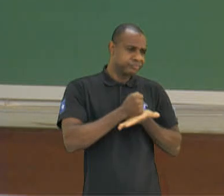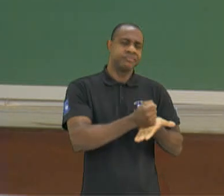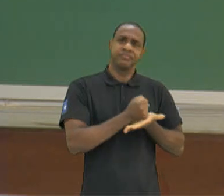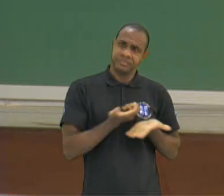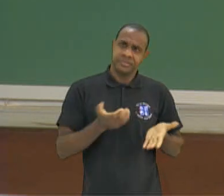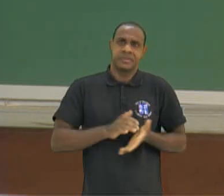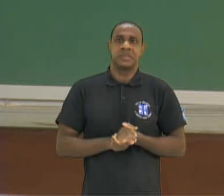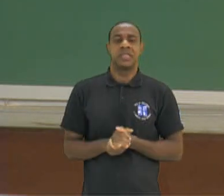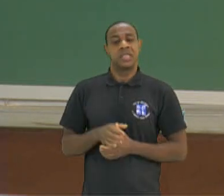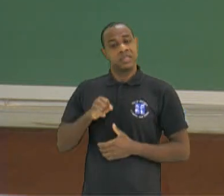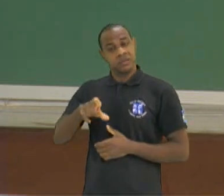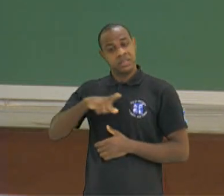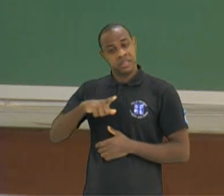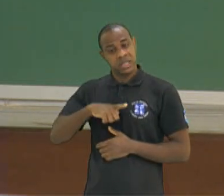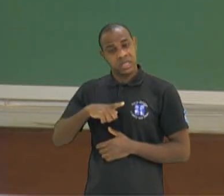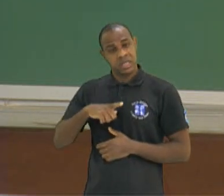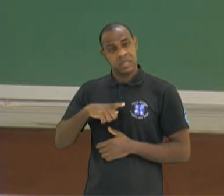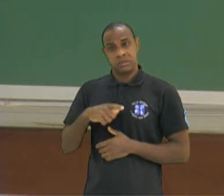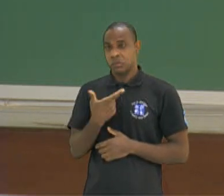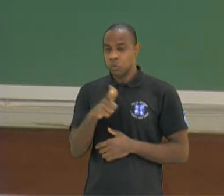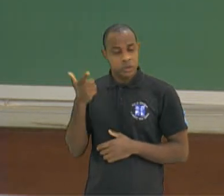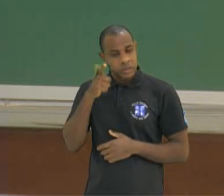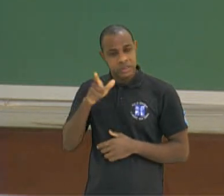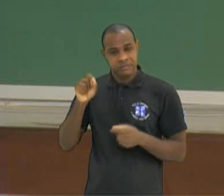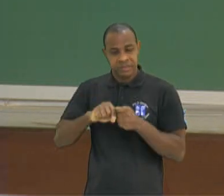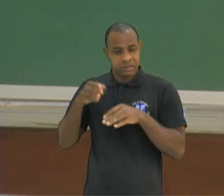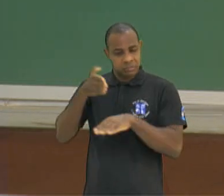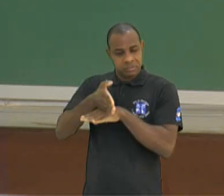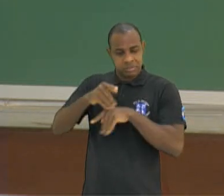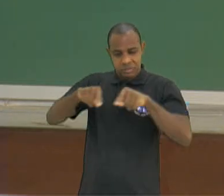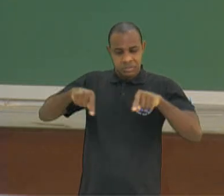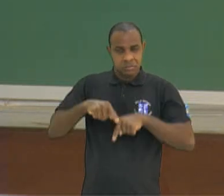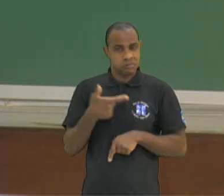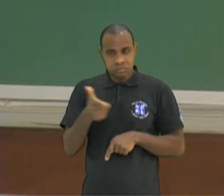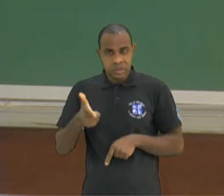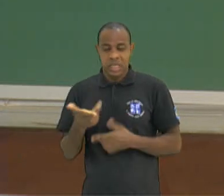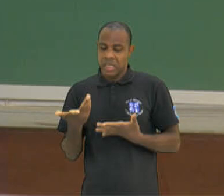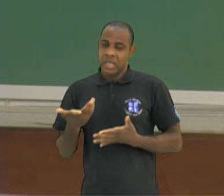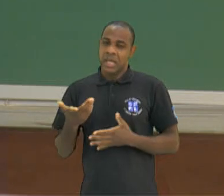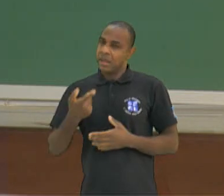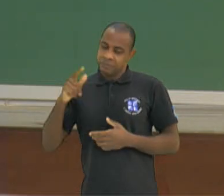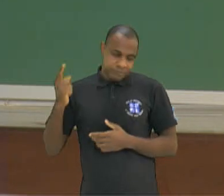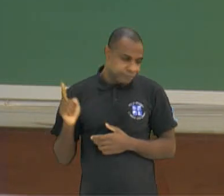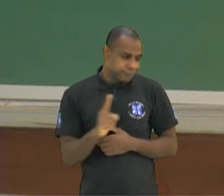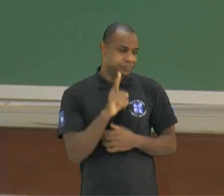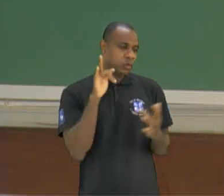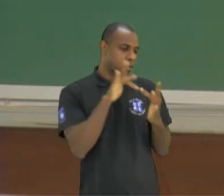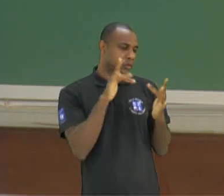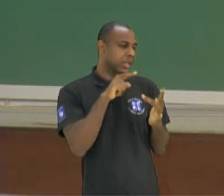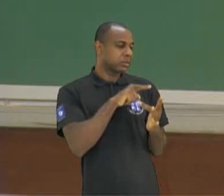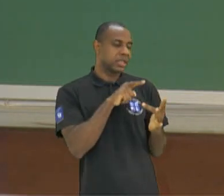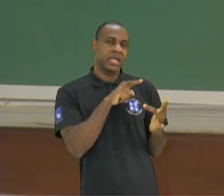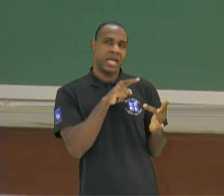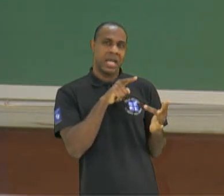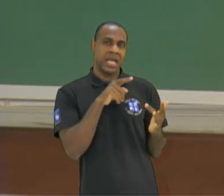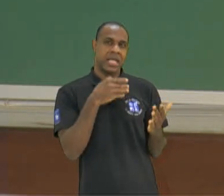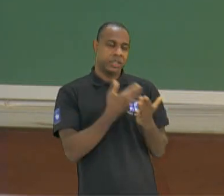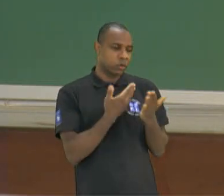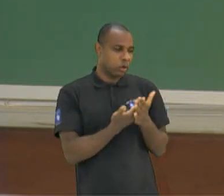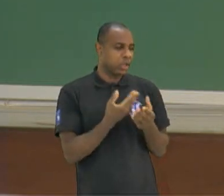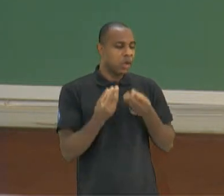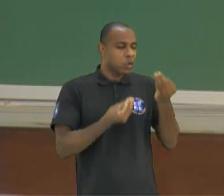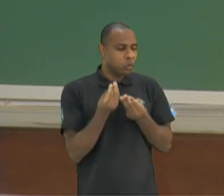no caso, se vocês não conseguirem fazer os acessos, entre em contato com a sua escola para ver a possibilidade de buscar esse